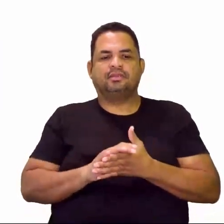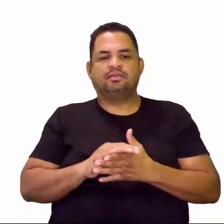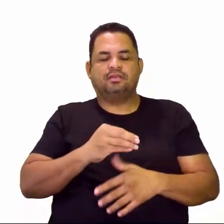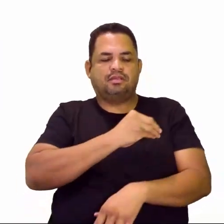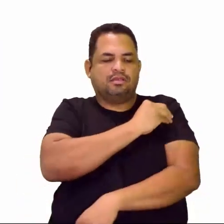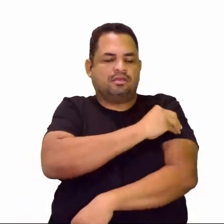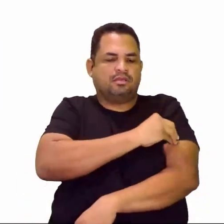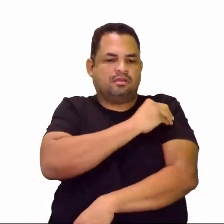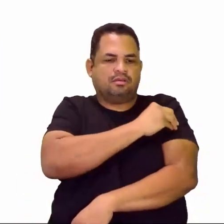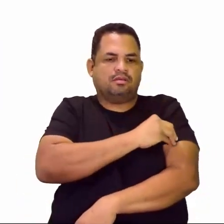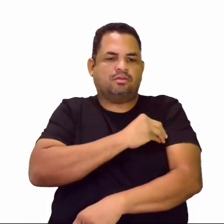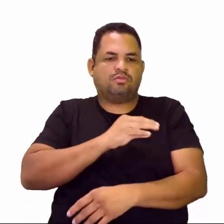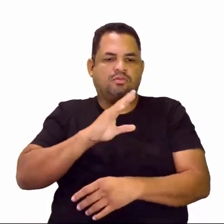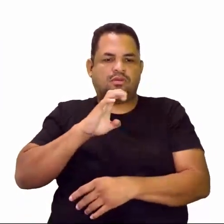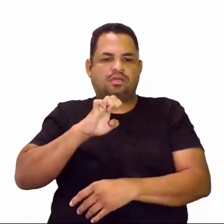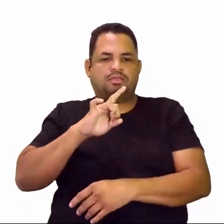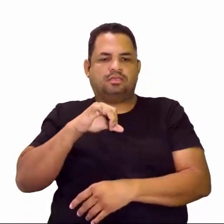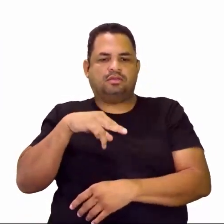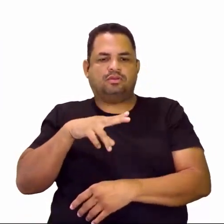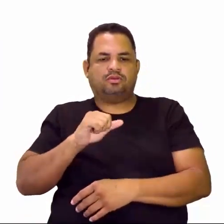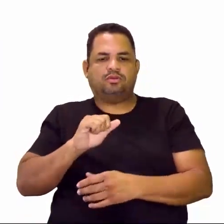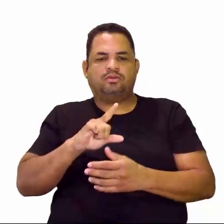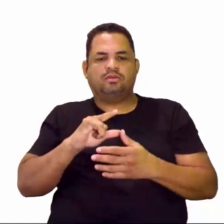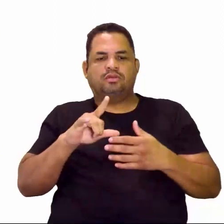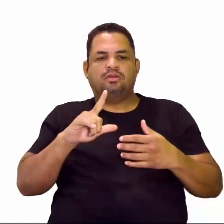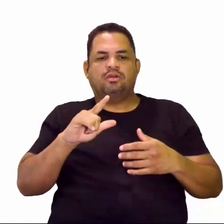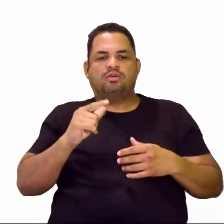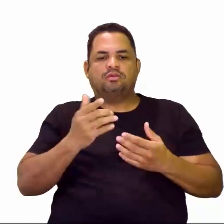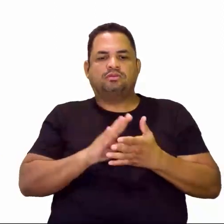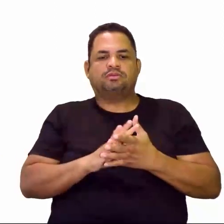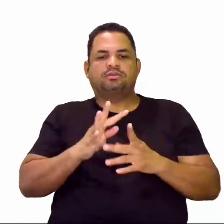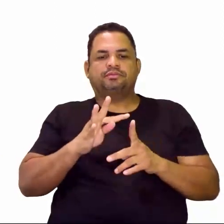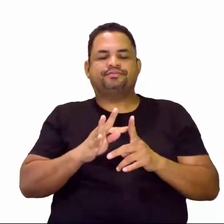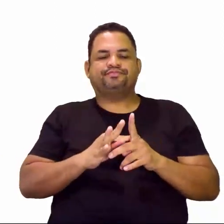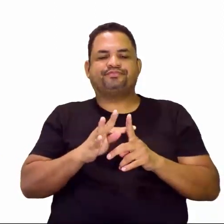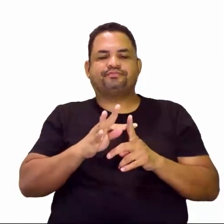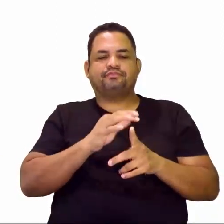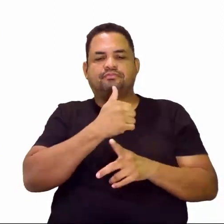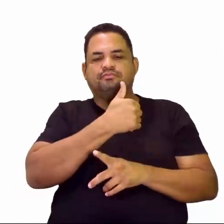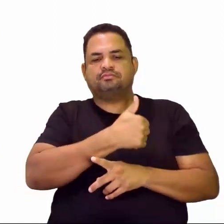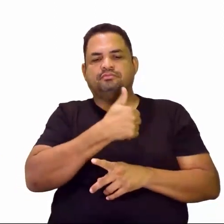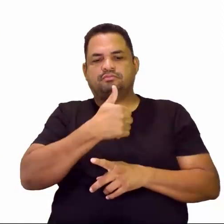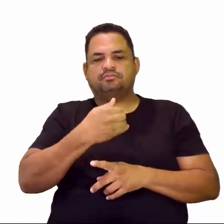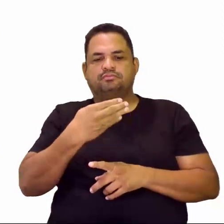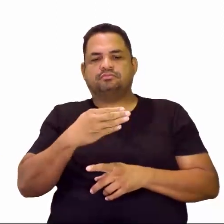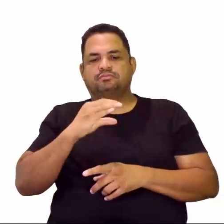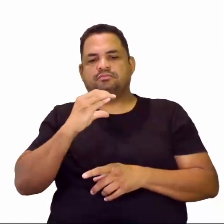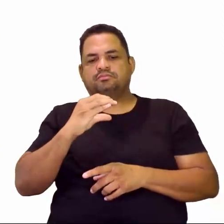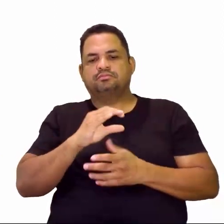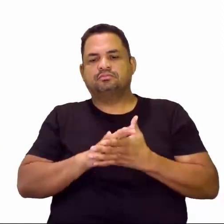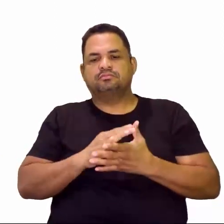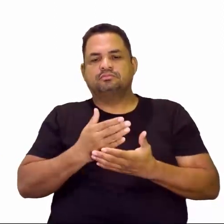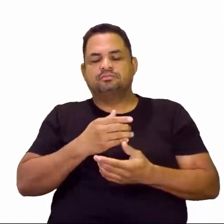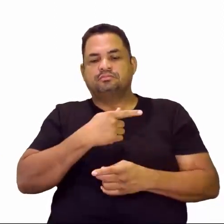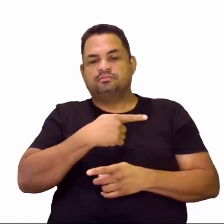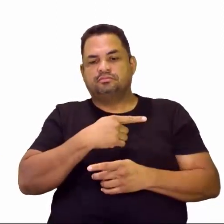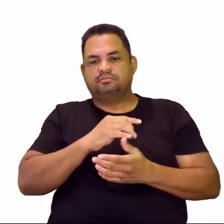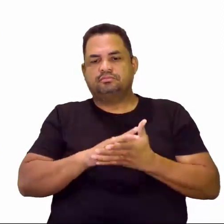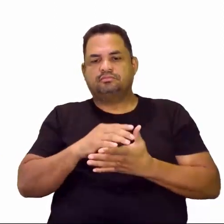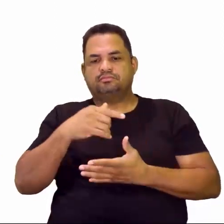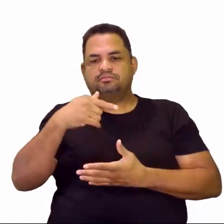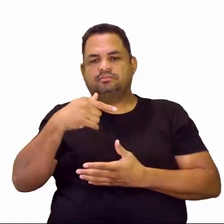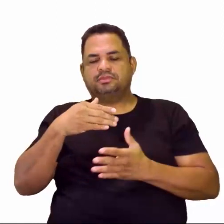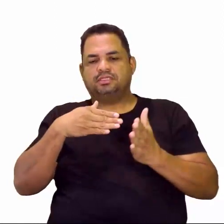álcool etílico, o etanol, na temperatura de 114 graus negativo a 78, está no estado